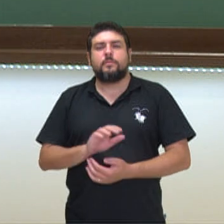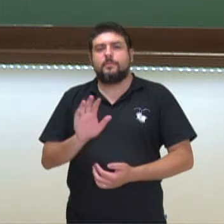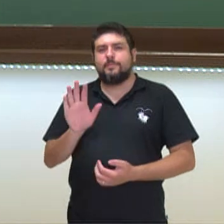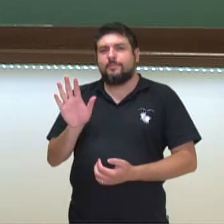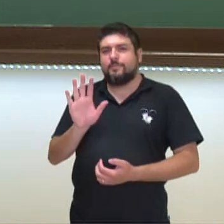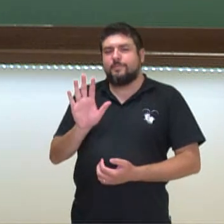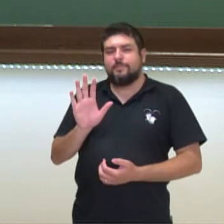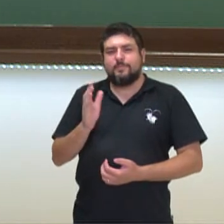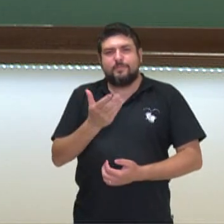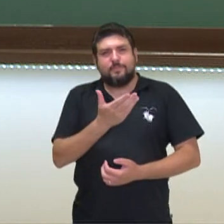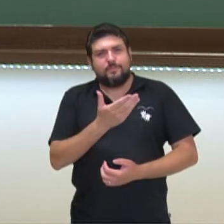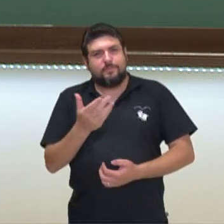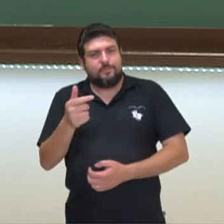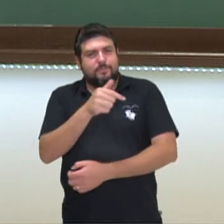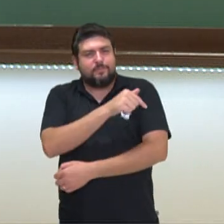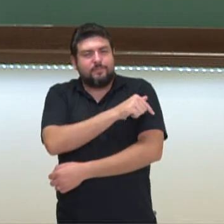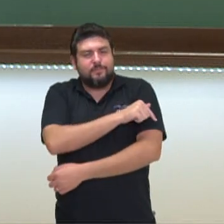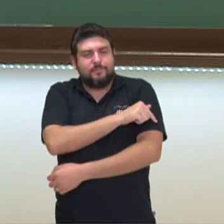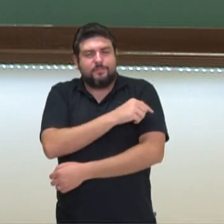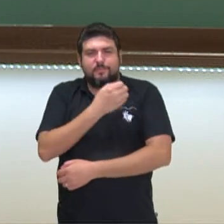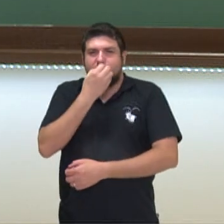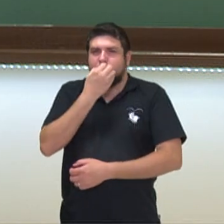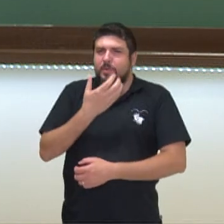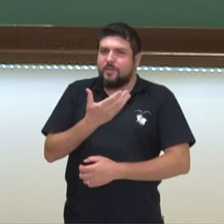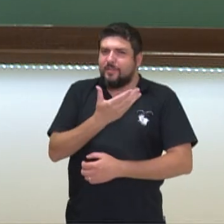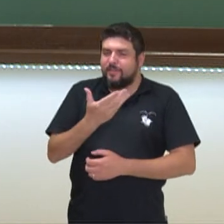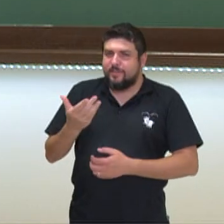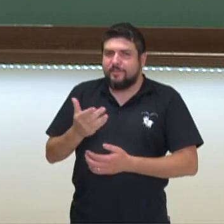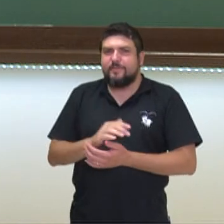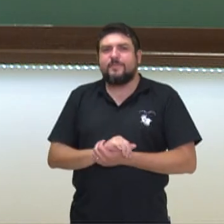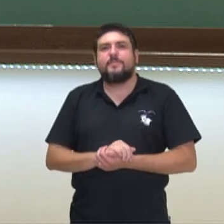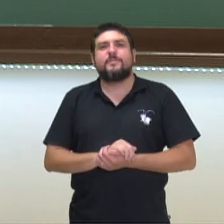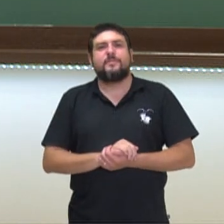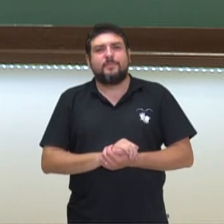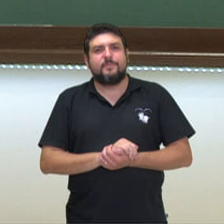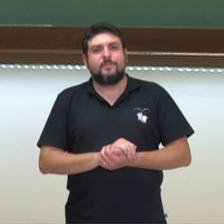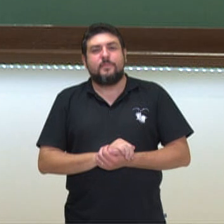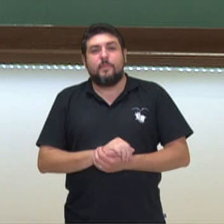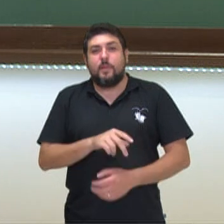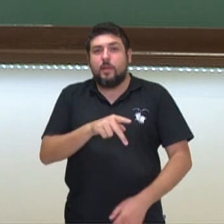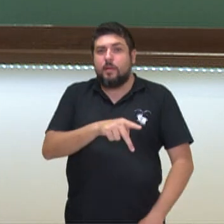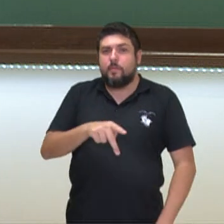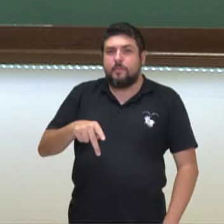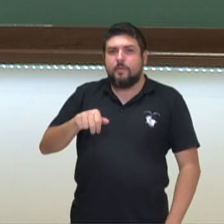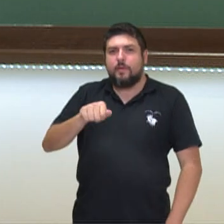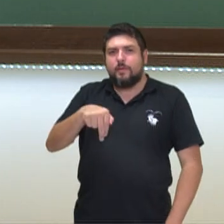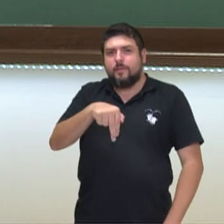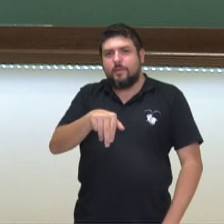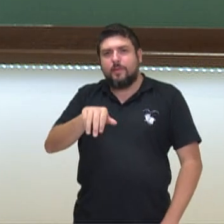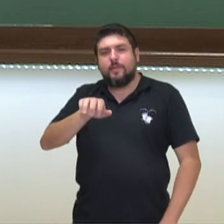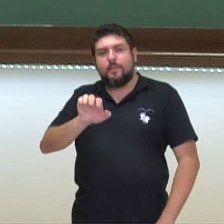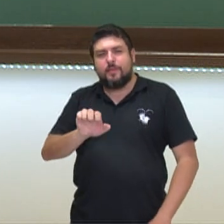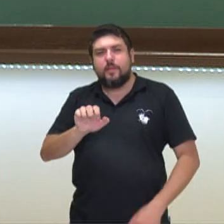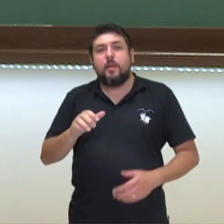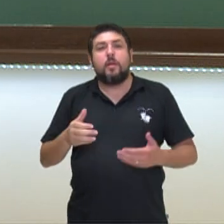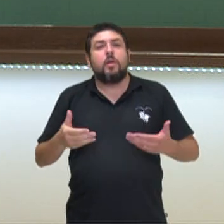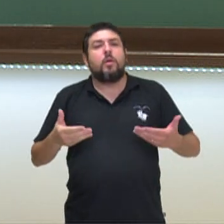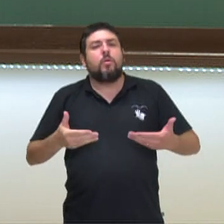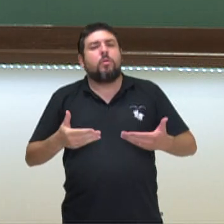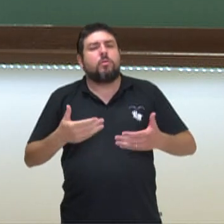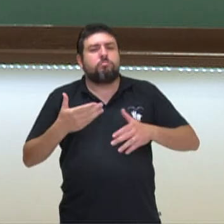Olá, estudantes do 7º ano, tudo bem com vocês? Bom, eu me chamo professora Anne e hoje nós vamos